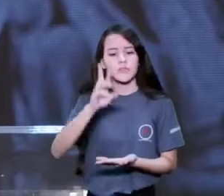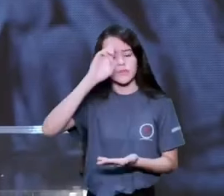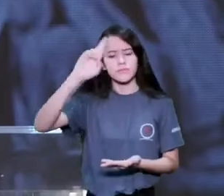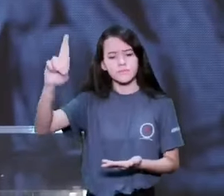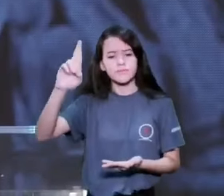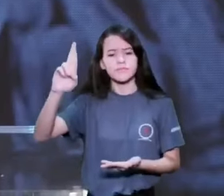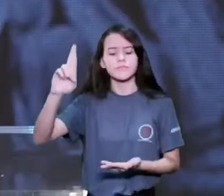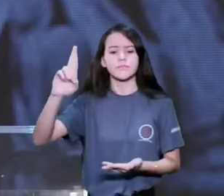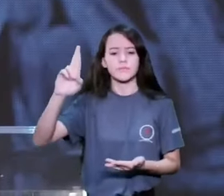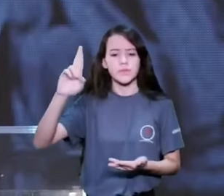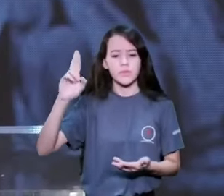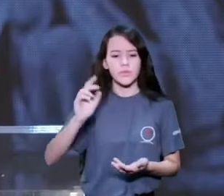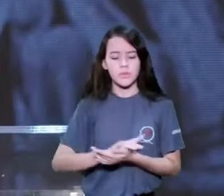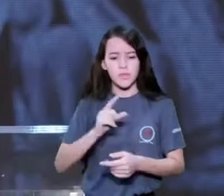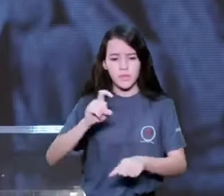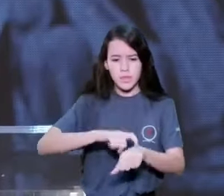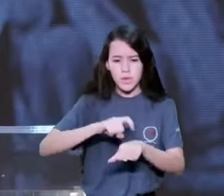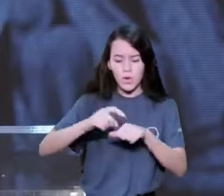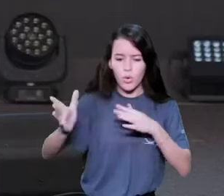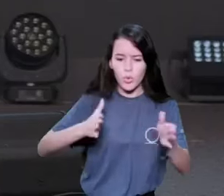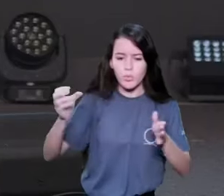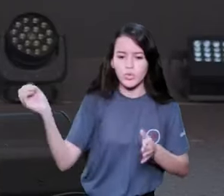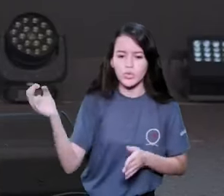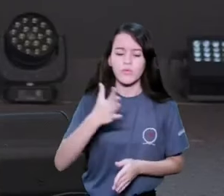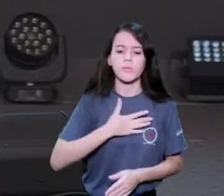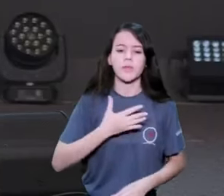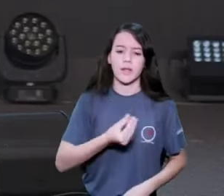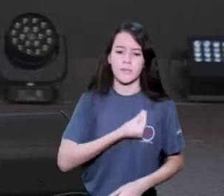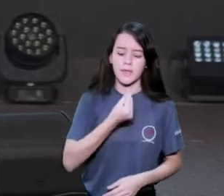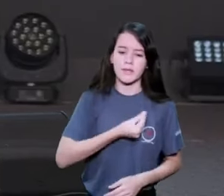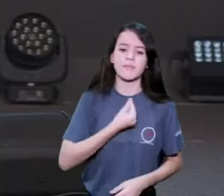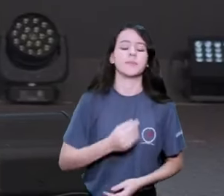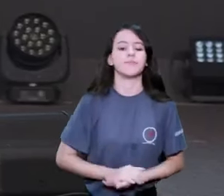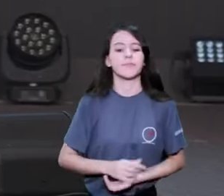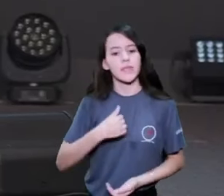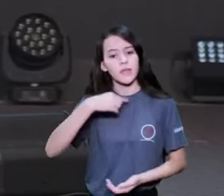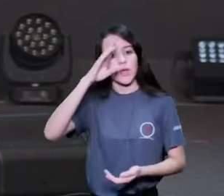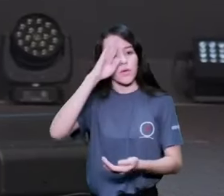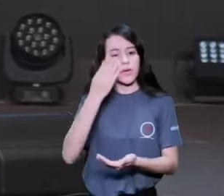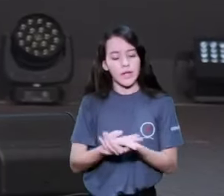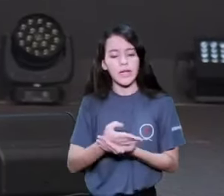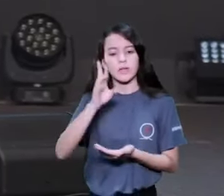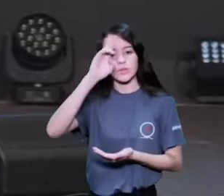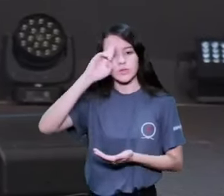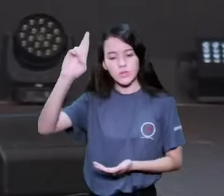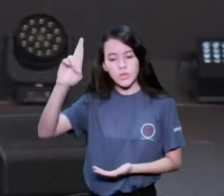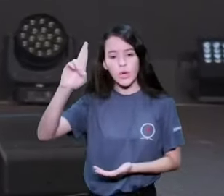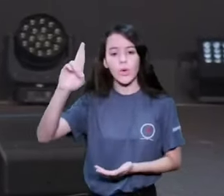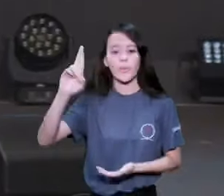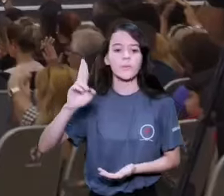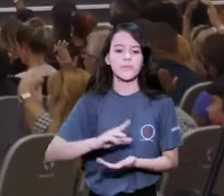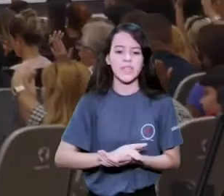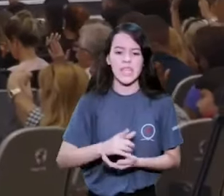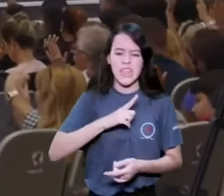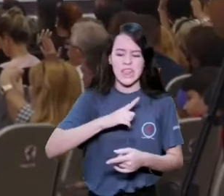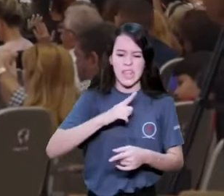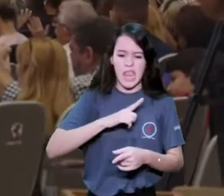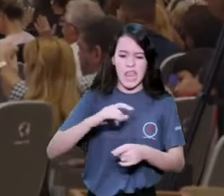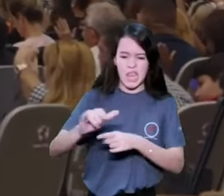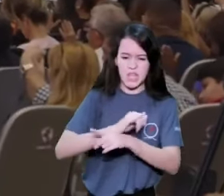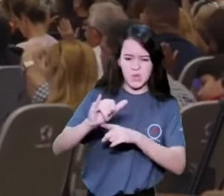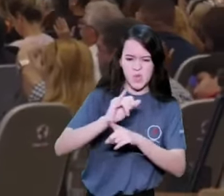Senhor um novo tempo para minha vida eu creio Senhor que nenhuma arma